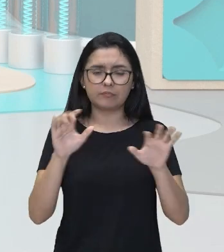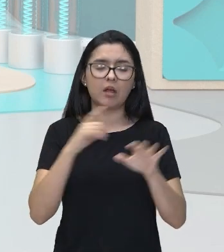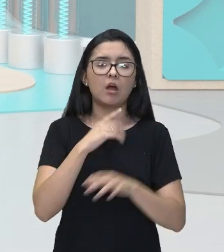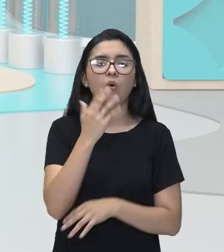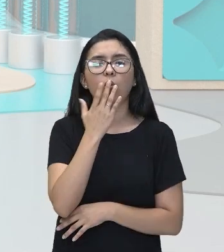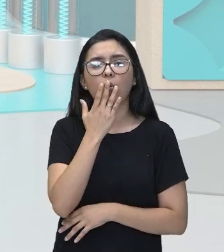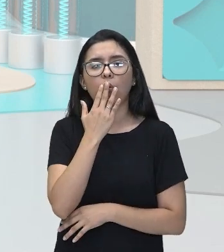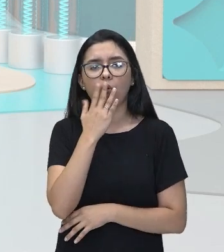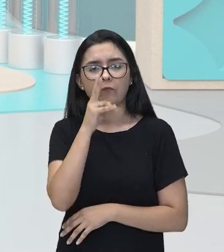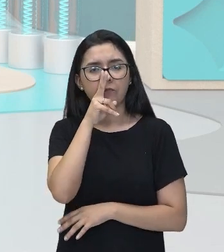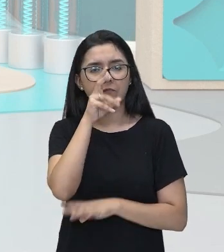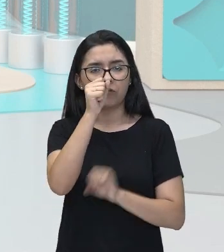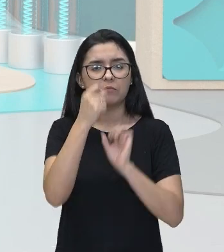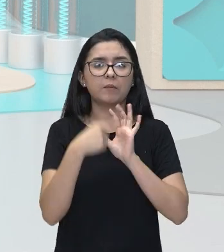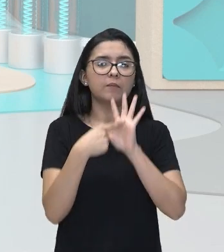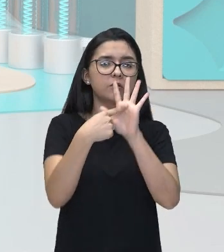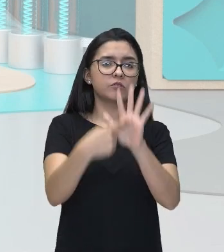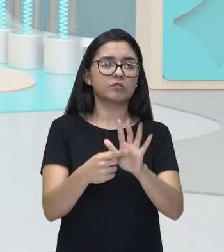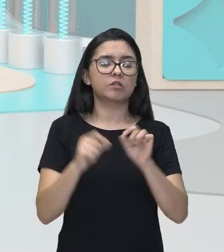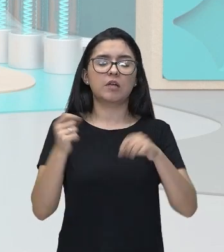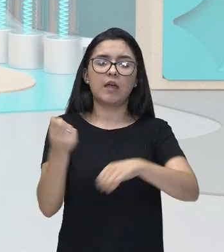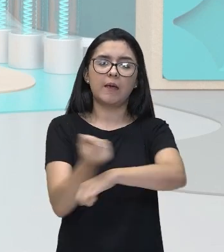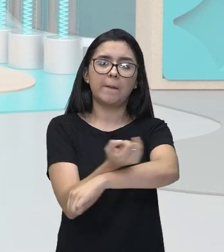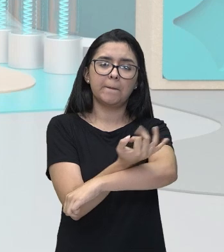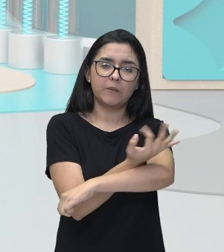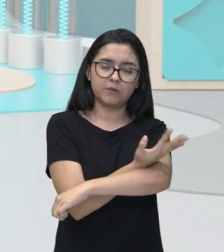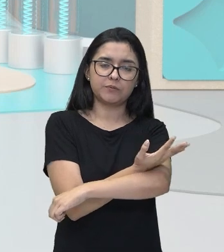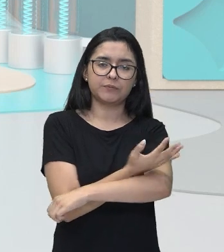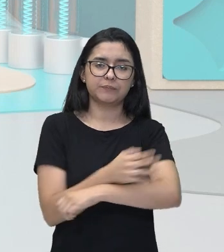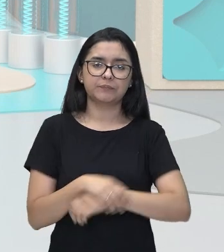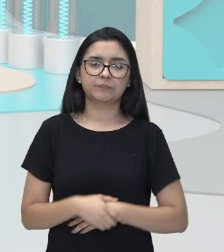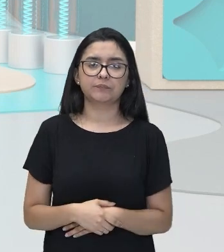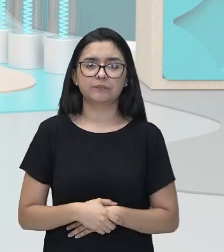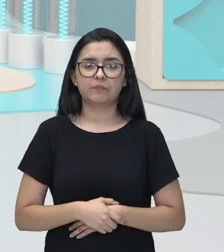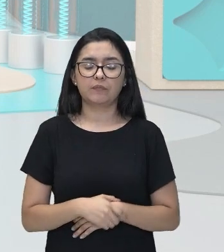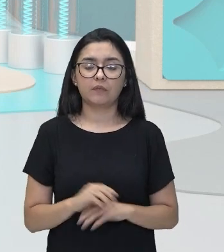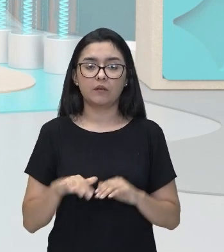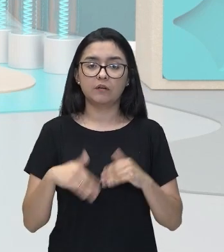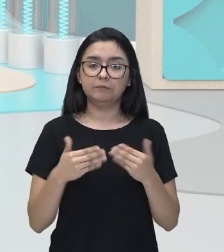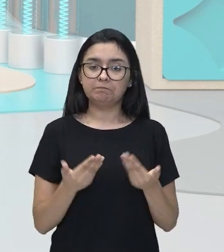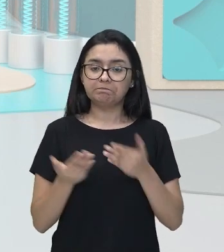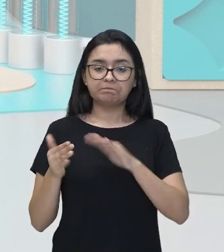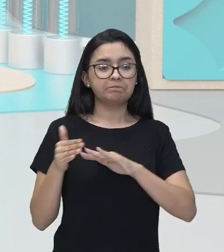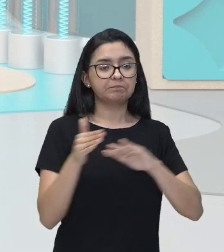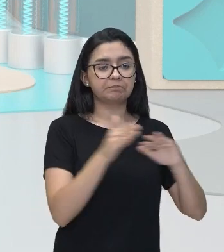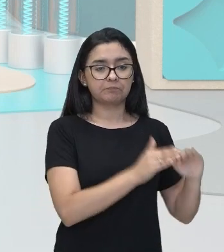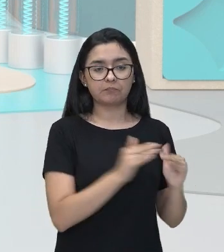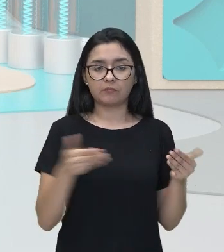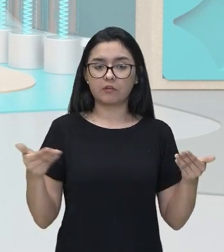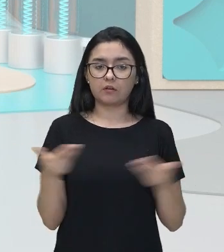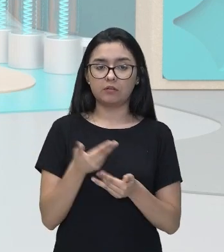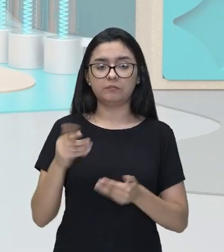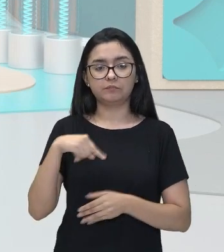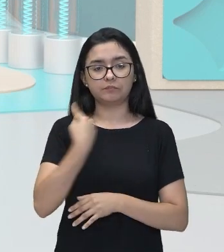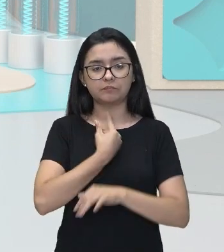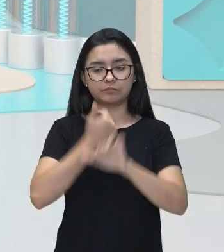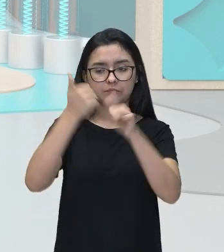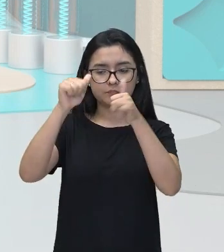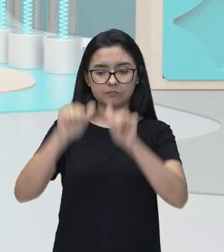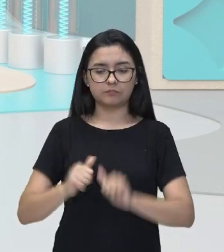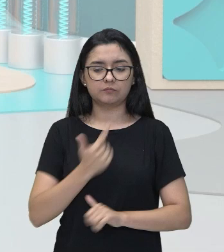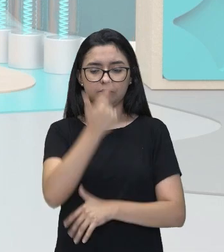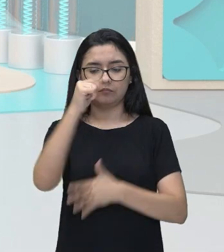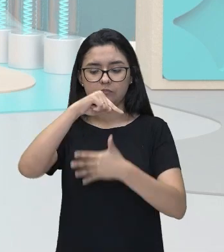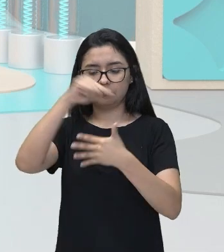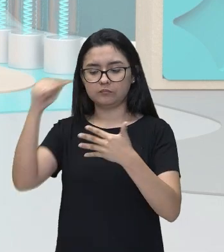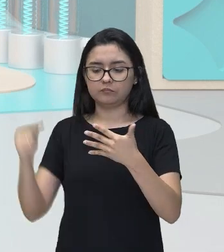para transmitir emoção ao espectador. Agora nós vamos analisar um outro elemento que é